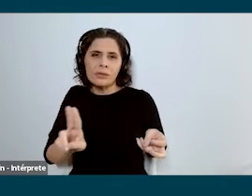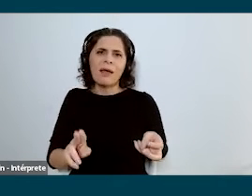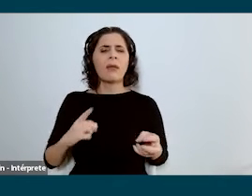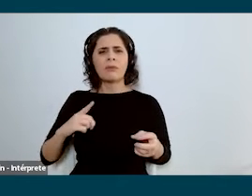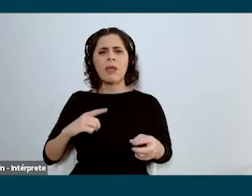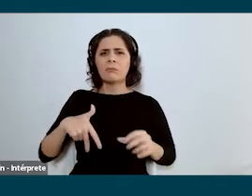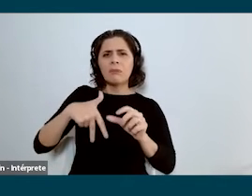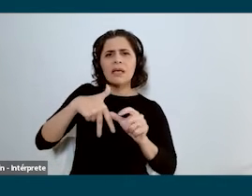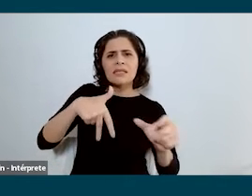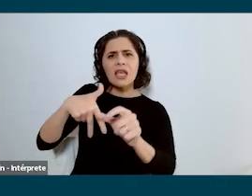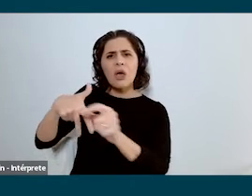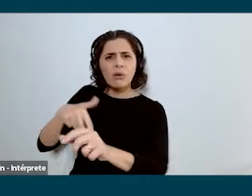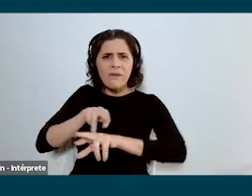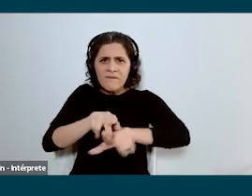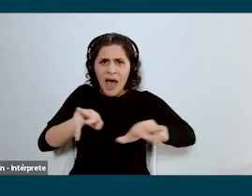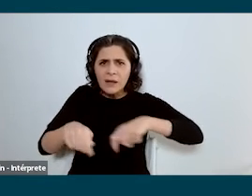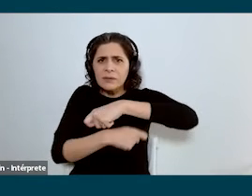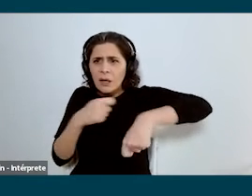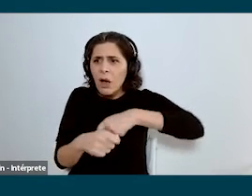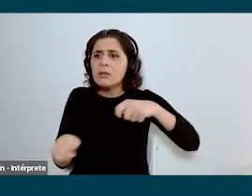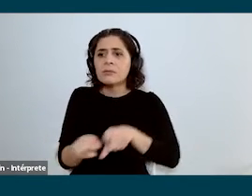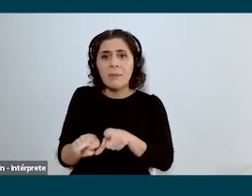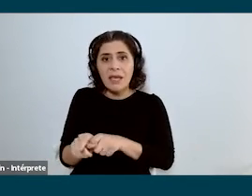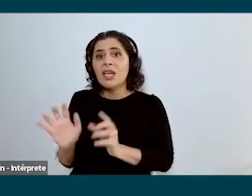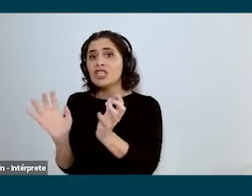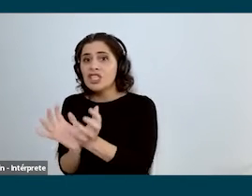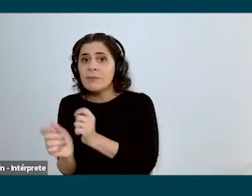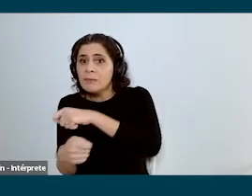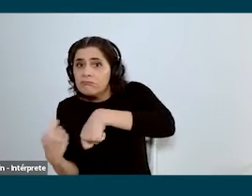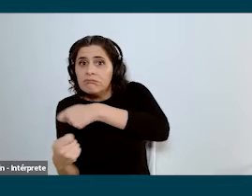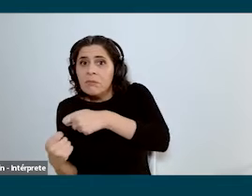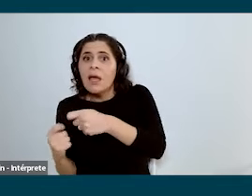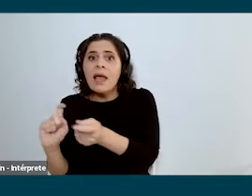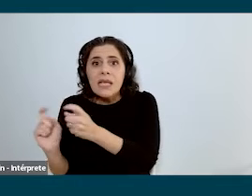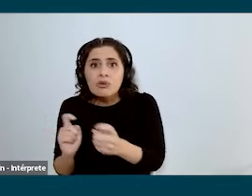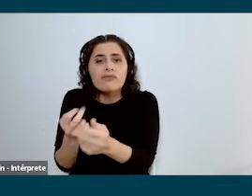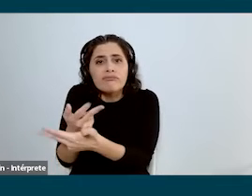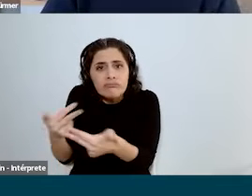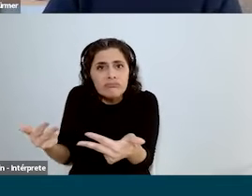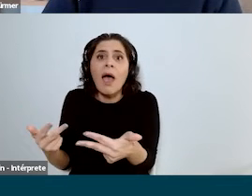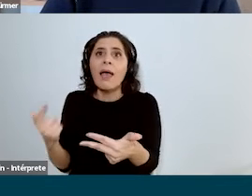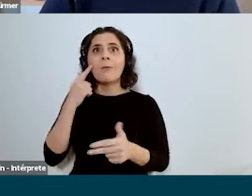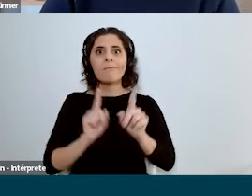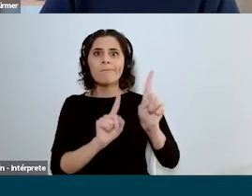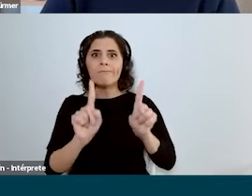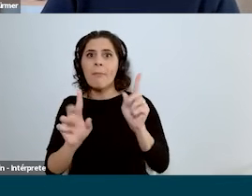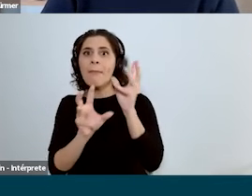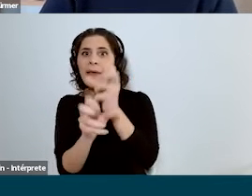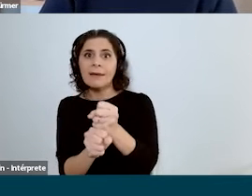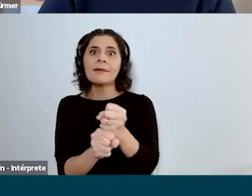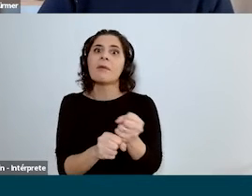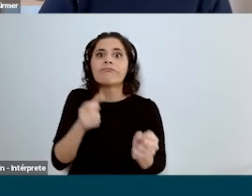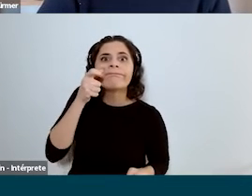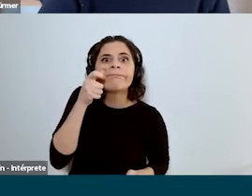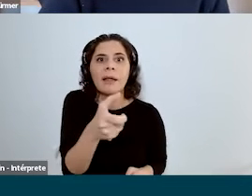eu sempre trabalhei muito próximo dos stakeholders de negócio, do time executivo, e é por isso que eu comecei a me interessar por métricas. E quis trazer esse tema para vocês